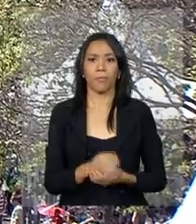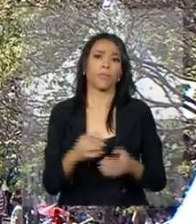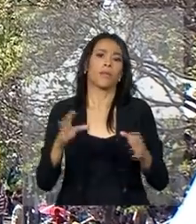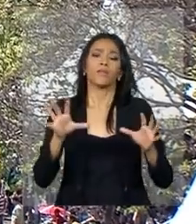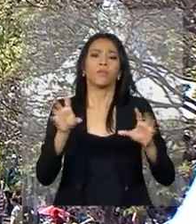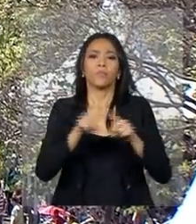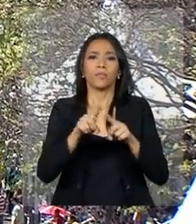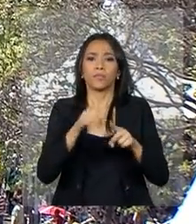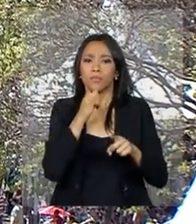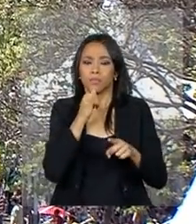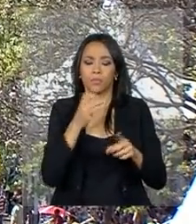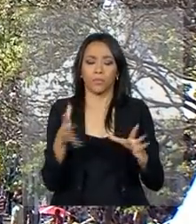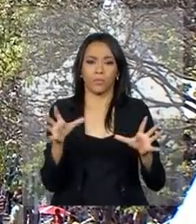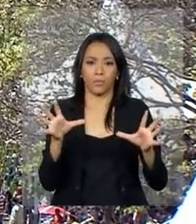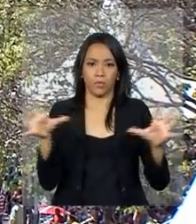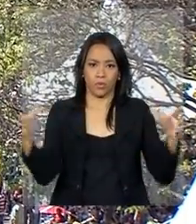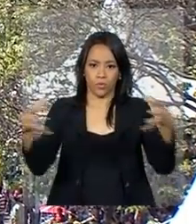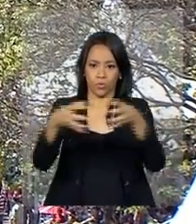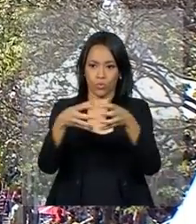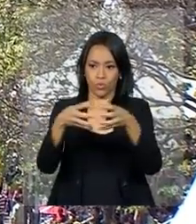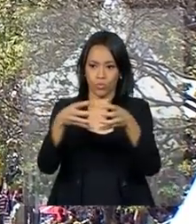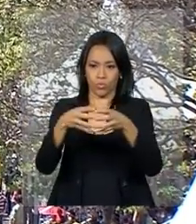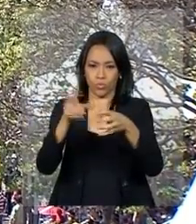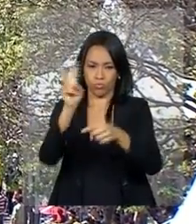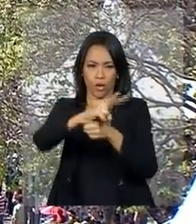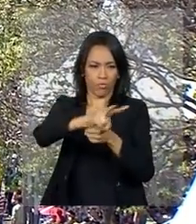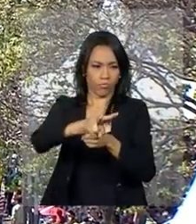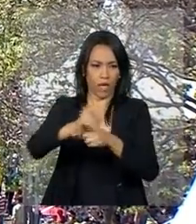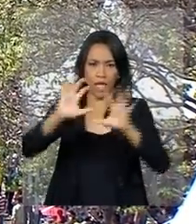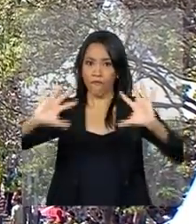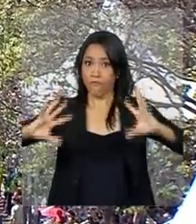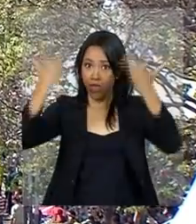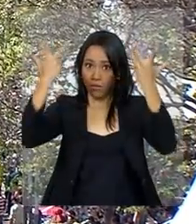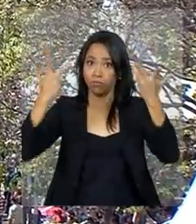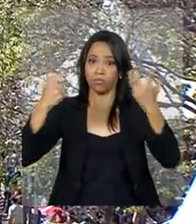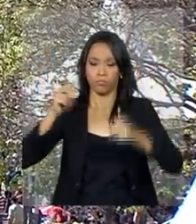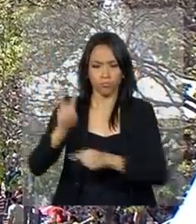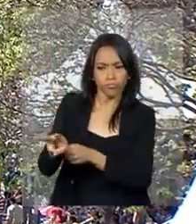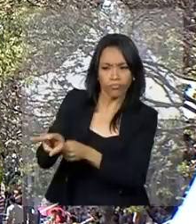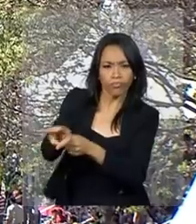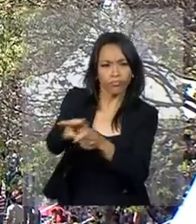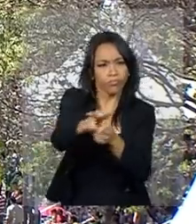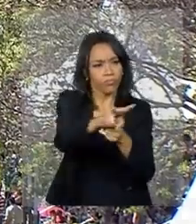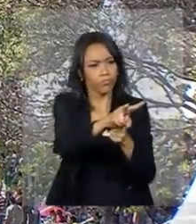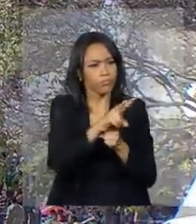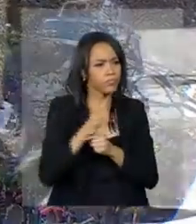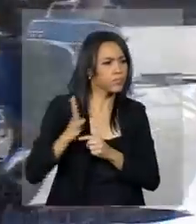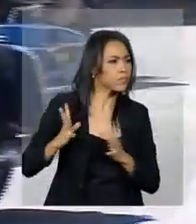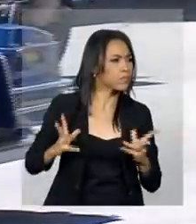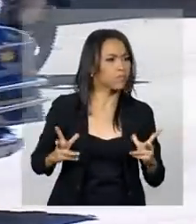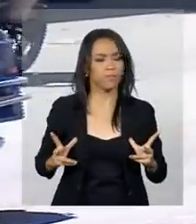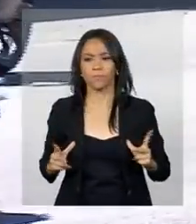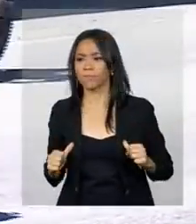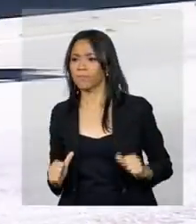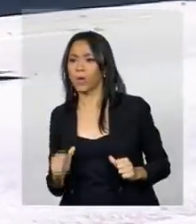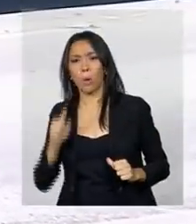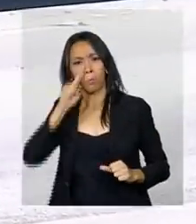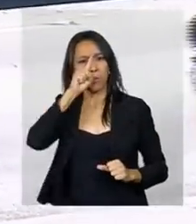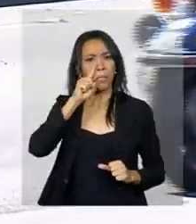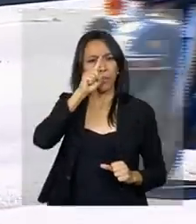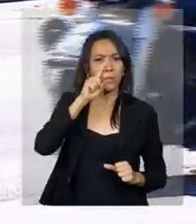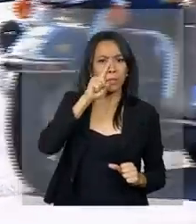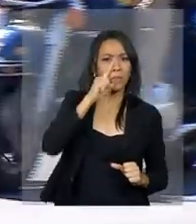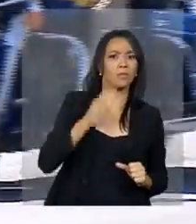varredura de locais, de eventos, a parte de ataque, de